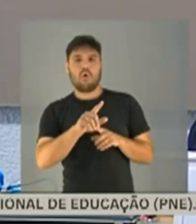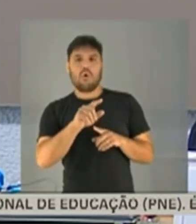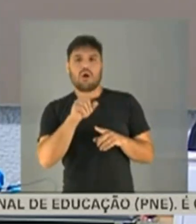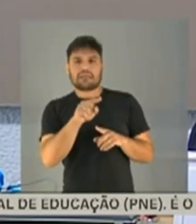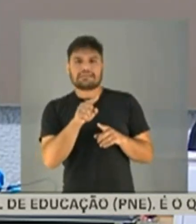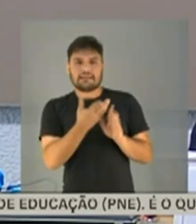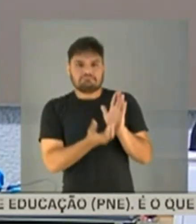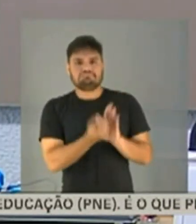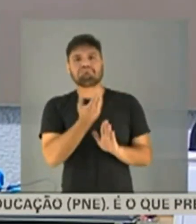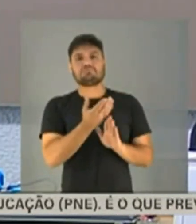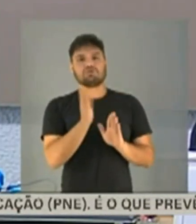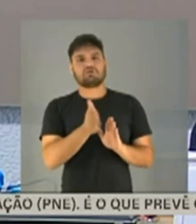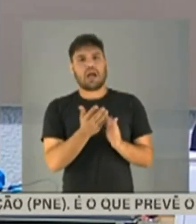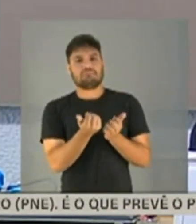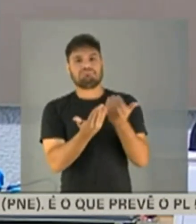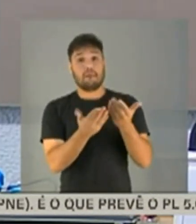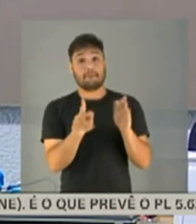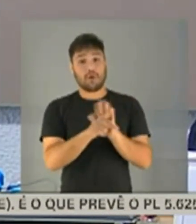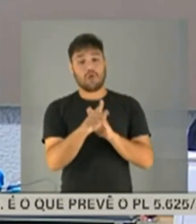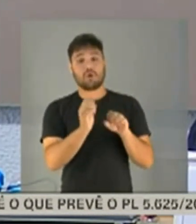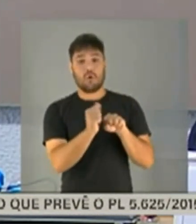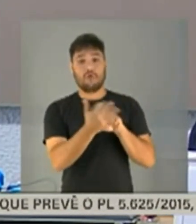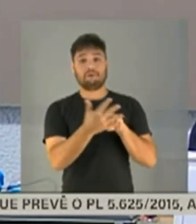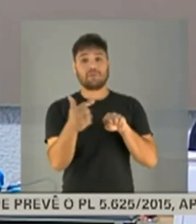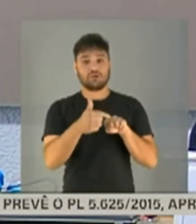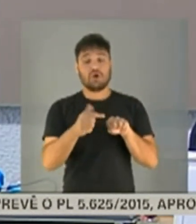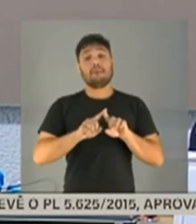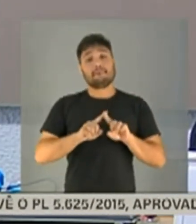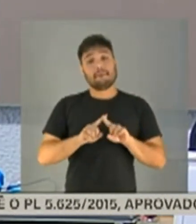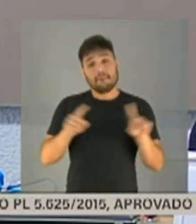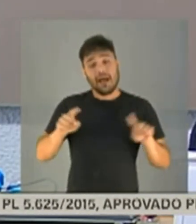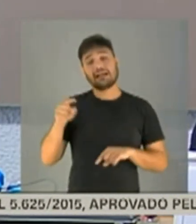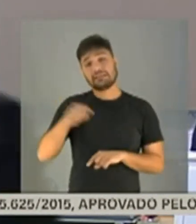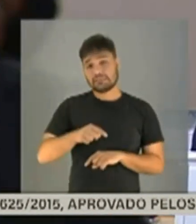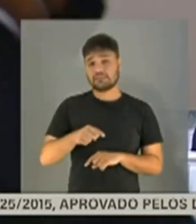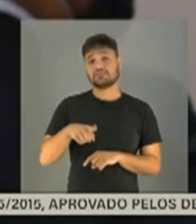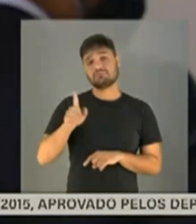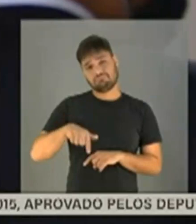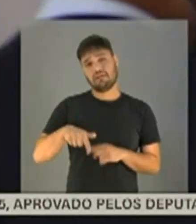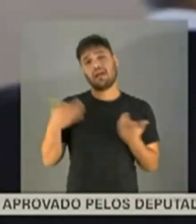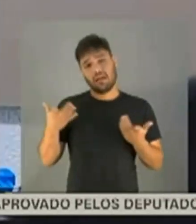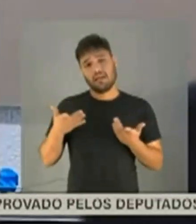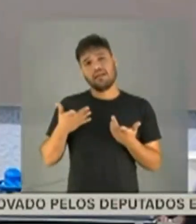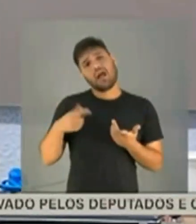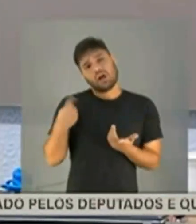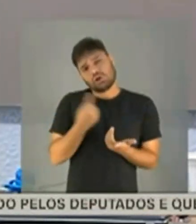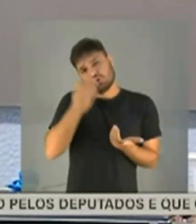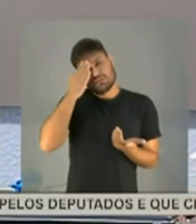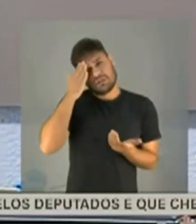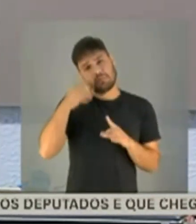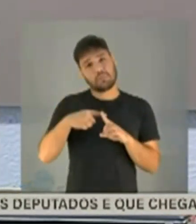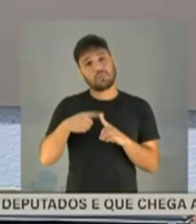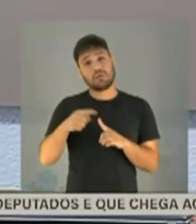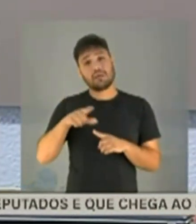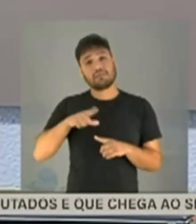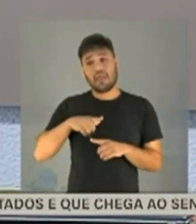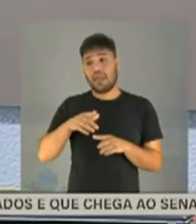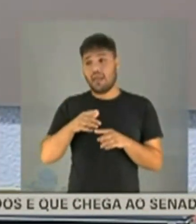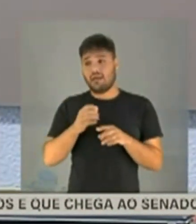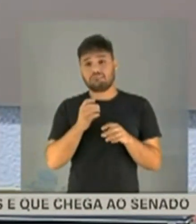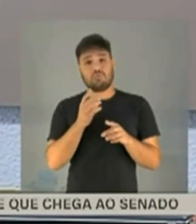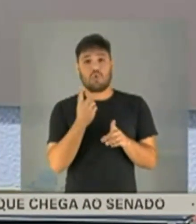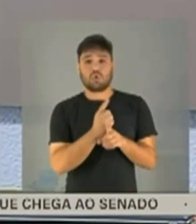e estão disponíveis para a Covid-19. Mas isso é, claro, é evidente de se esperar, posto que a doença tem pouco mais de um